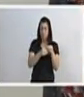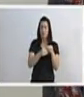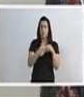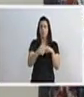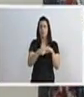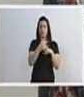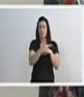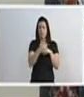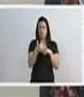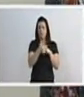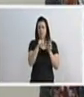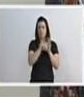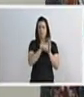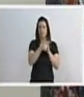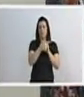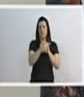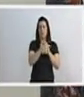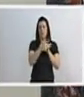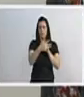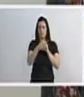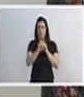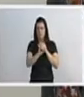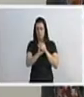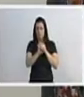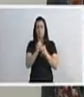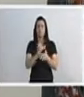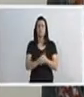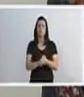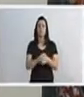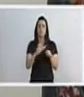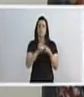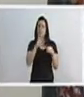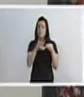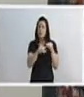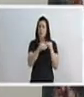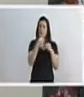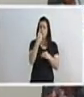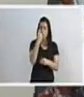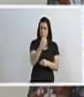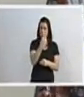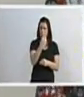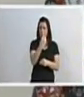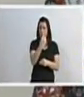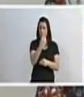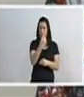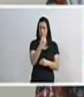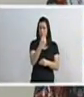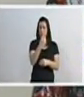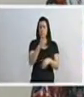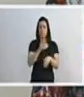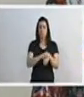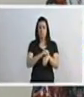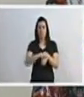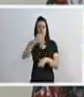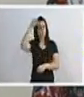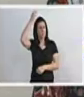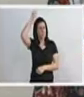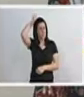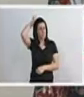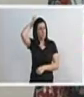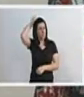da Lei Complementar 530, de 27 de julho de 2005, bem como a emenda 1. A emenda 1 é de autoria da própria vereadora,